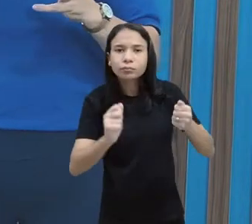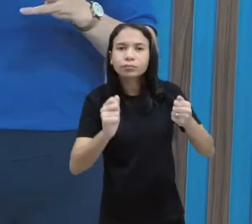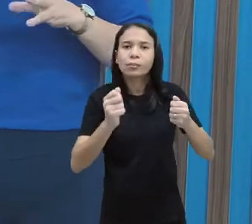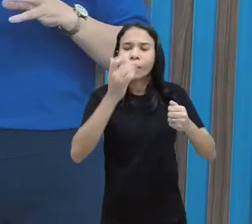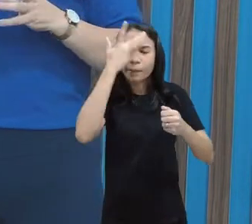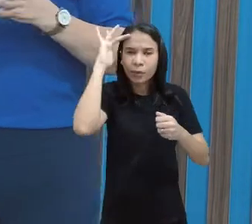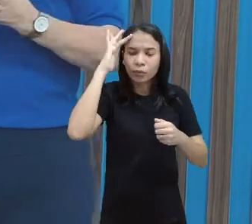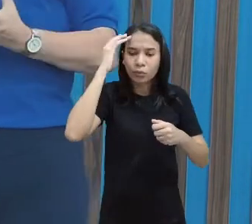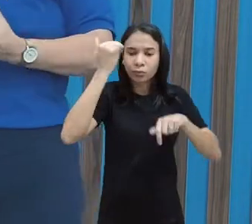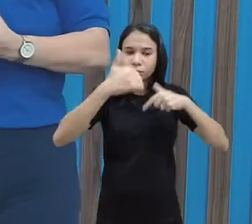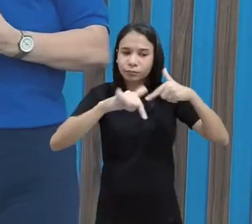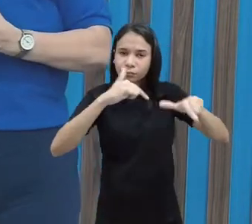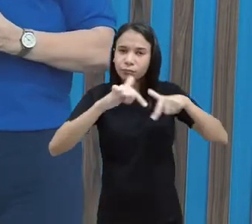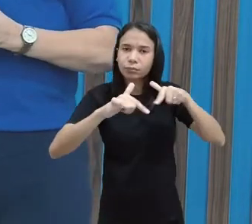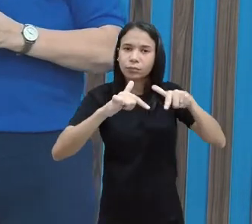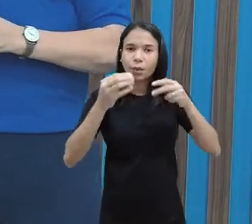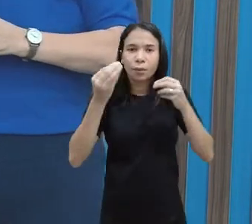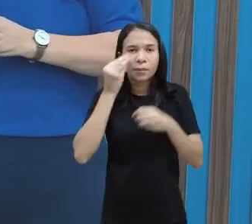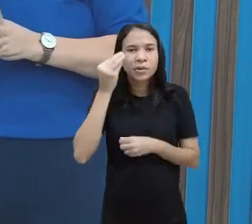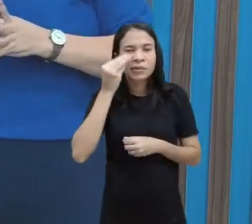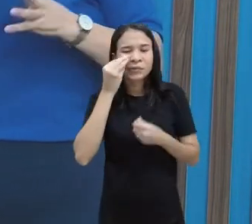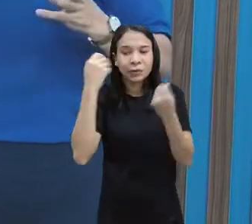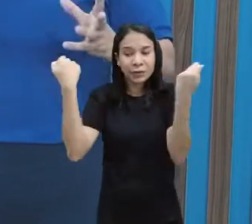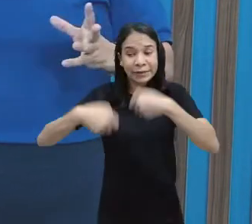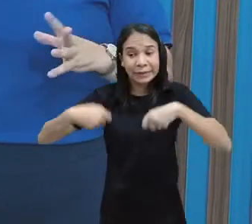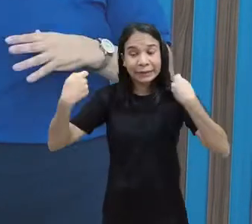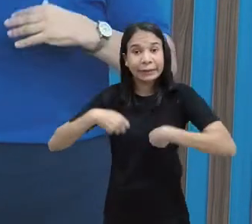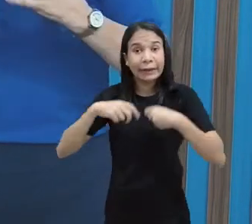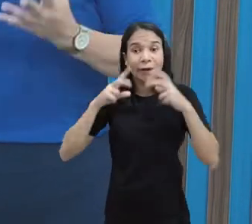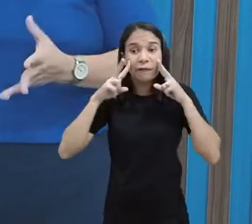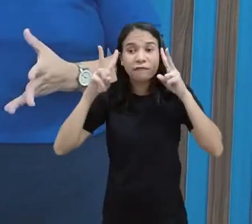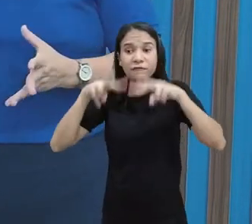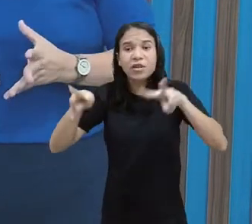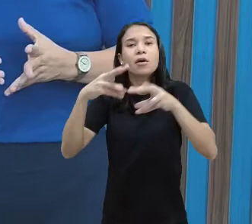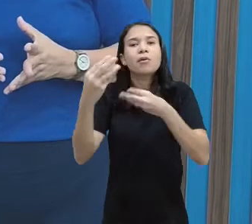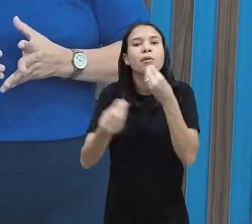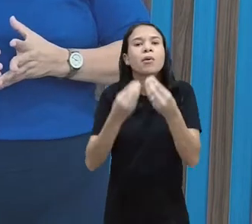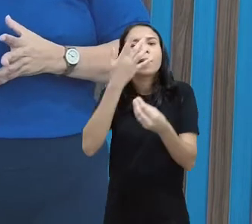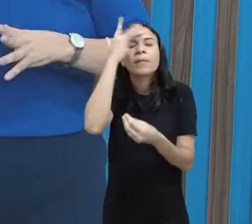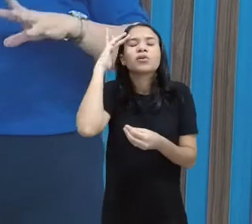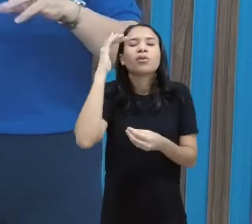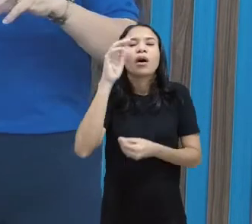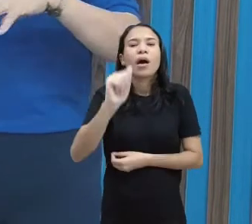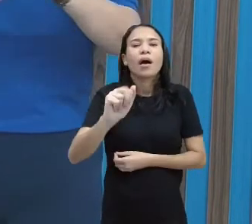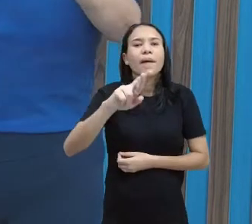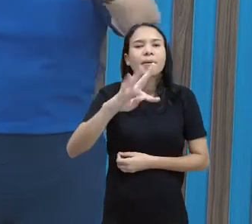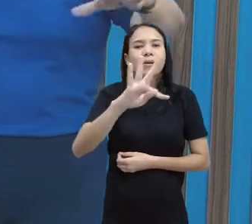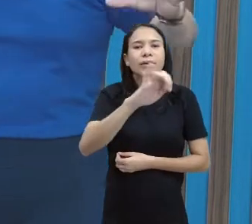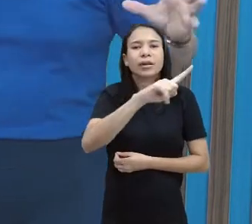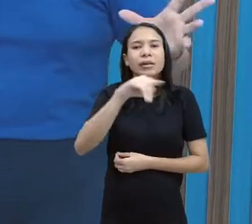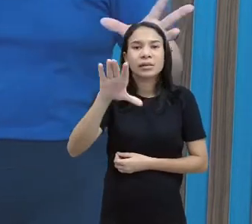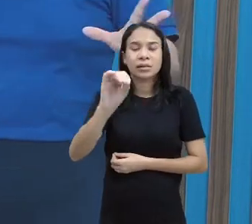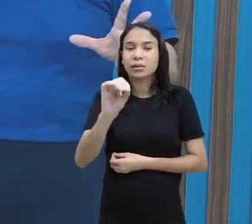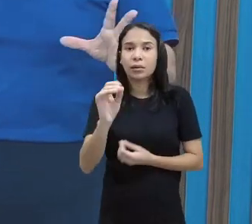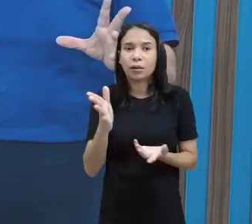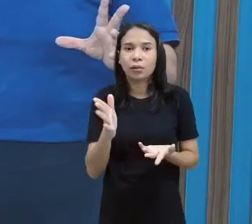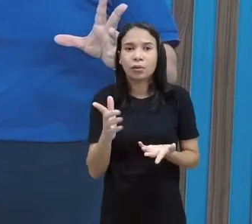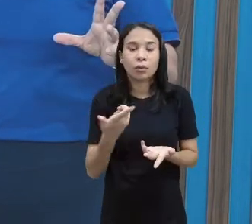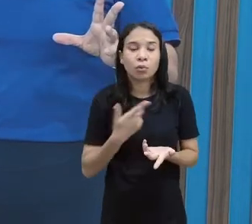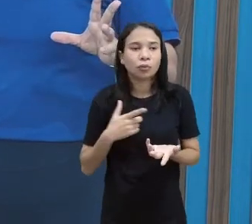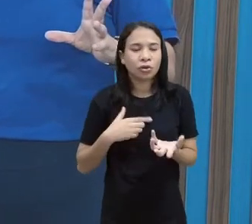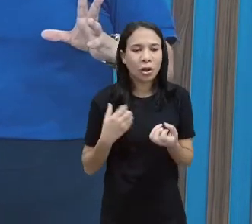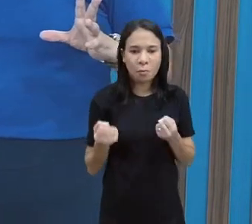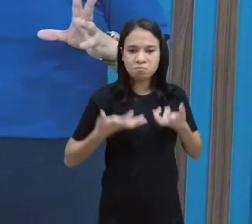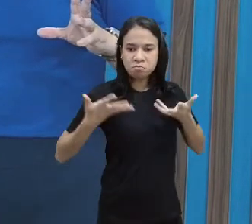dele trabalhar em cima de uma necessidade, ele era visto muito como um artesão. Ele não tinha esse glamour que a gente vê hoje, os